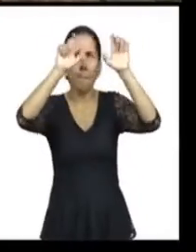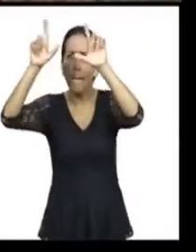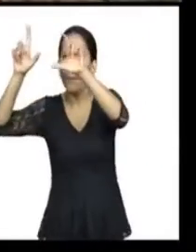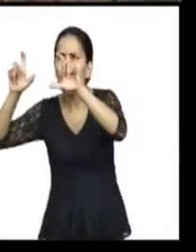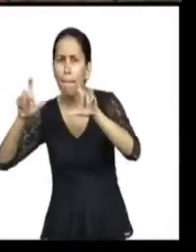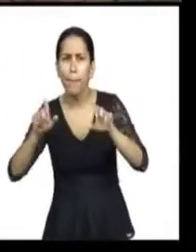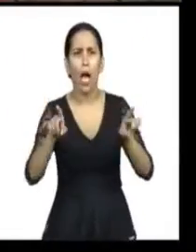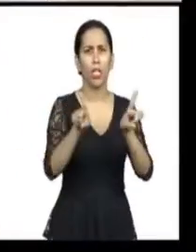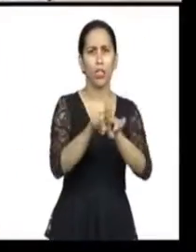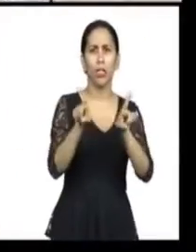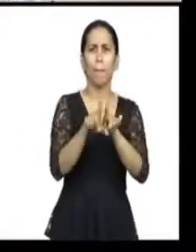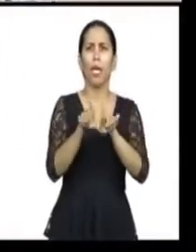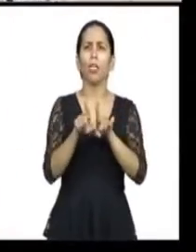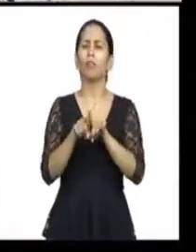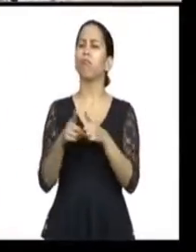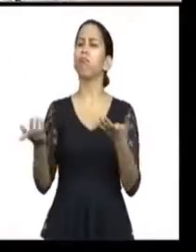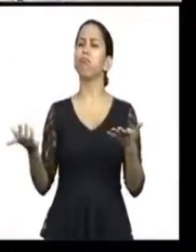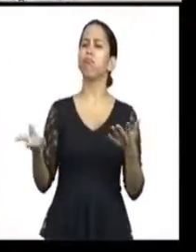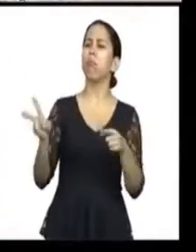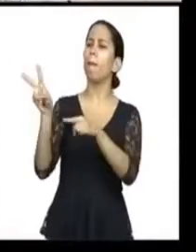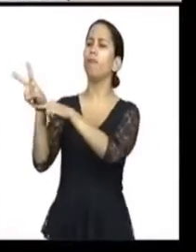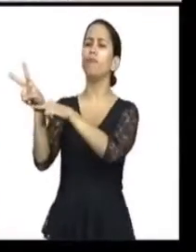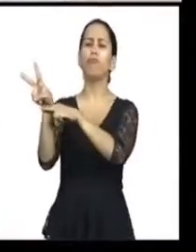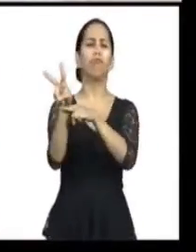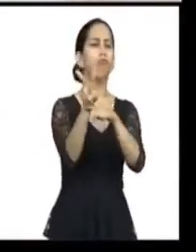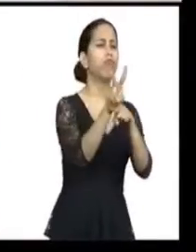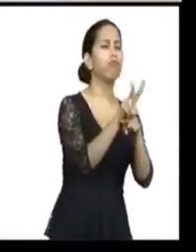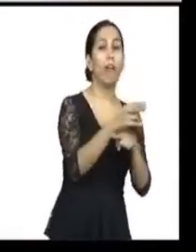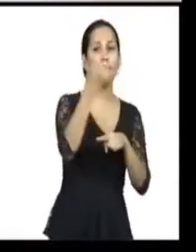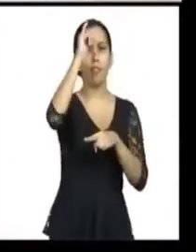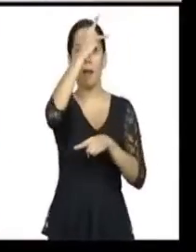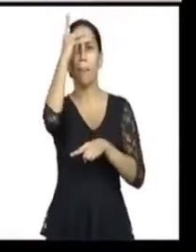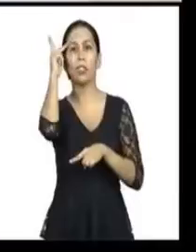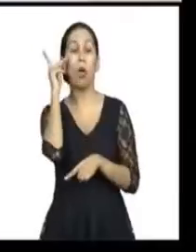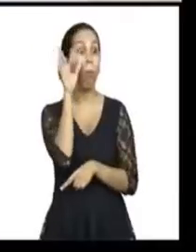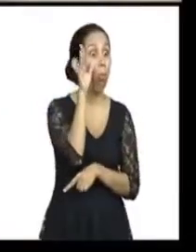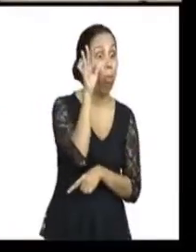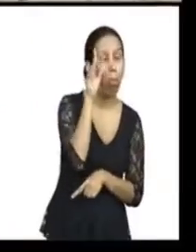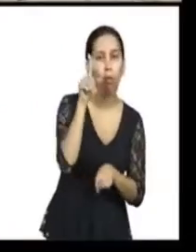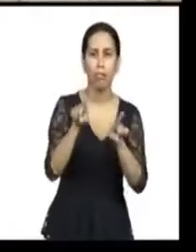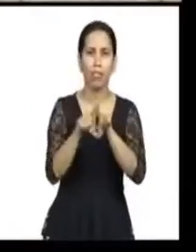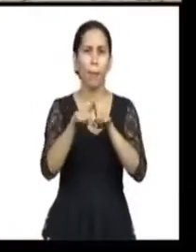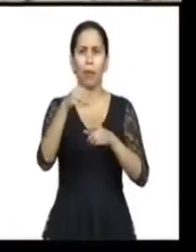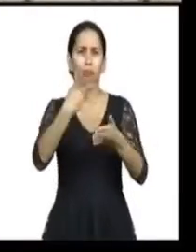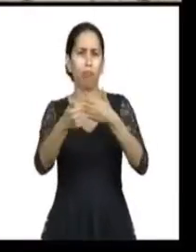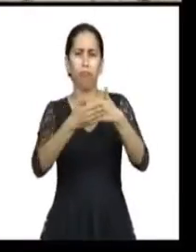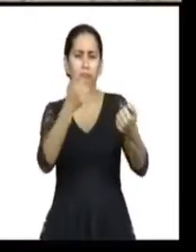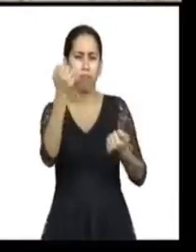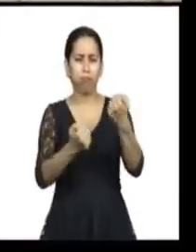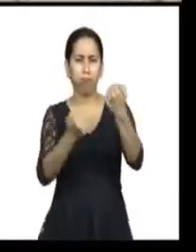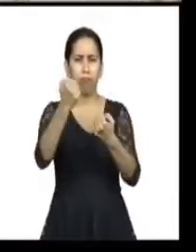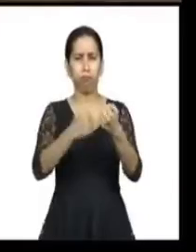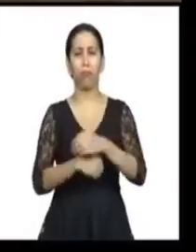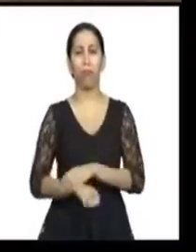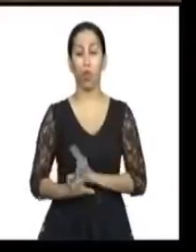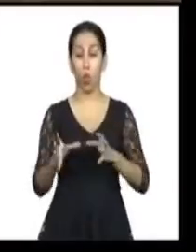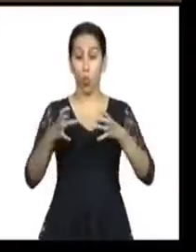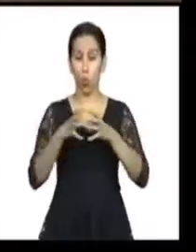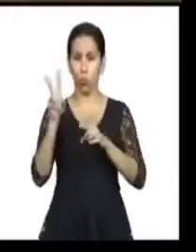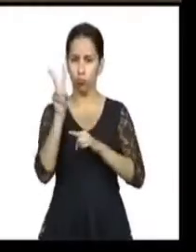e controlada para que pessoas e veículos não entrem. A vigilância usa vestimentas para reconhecimento